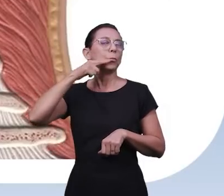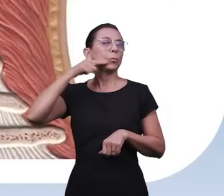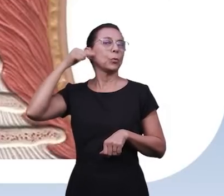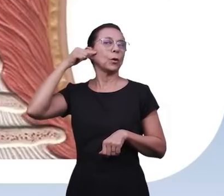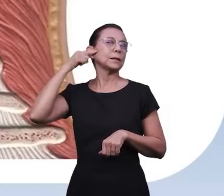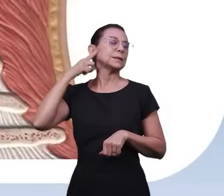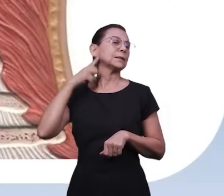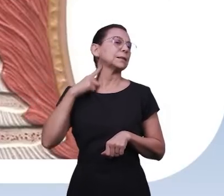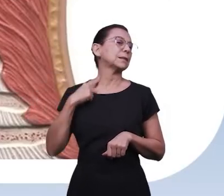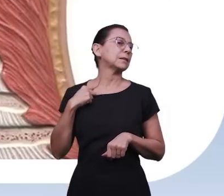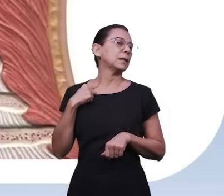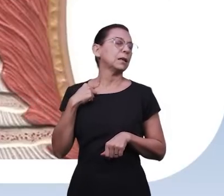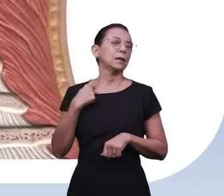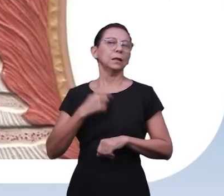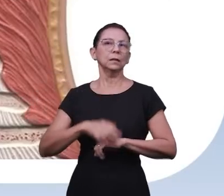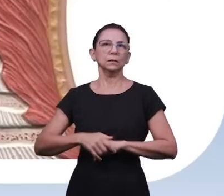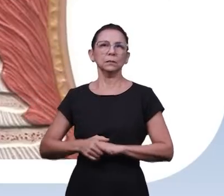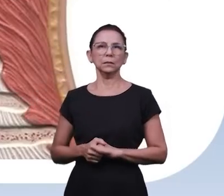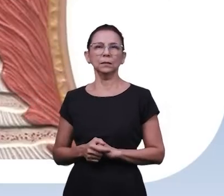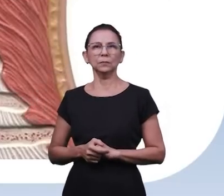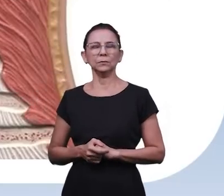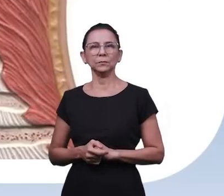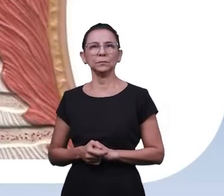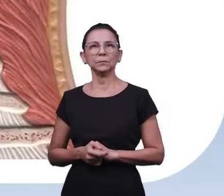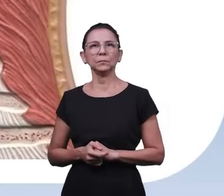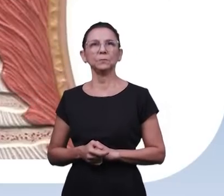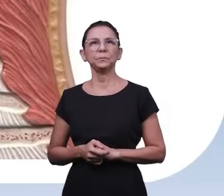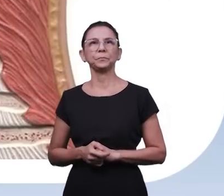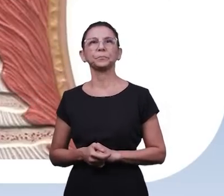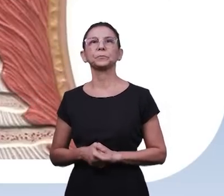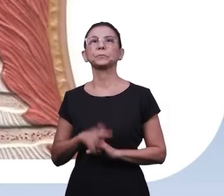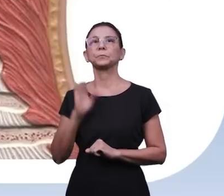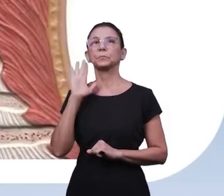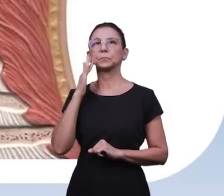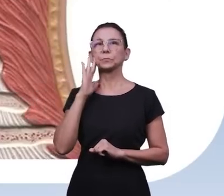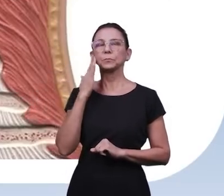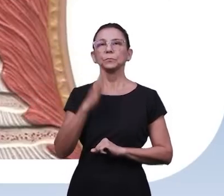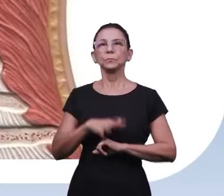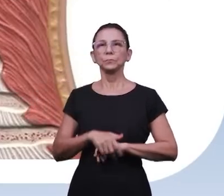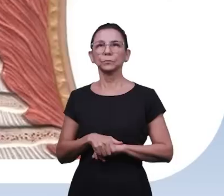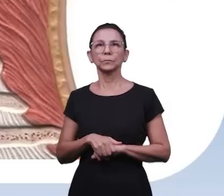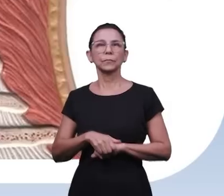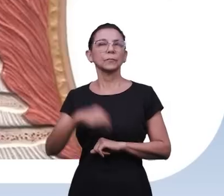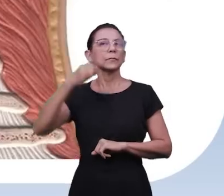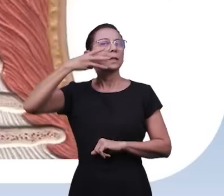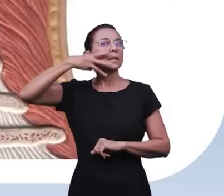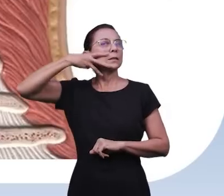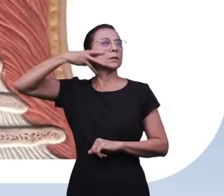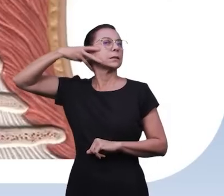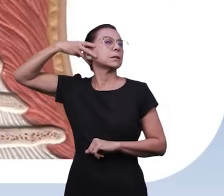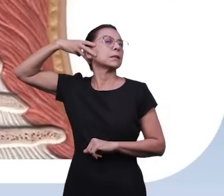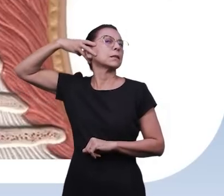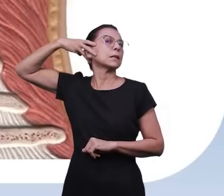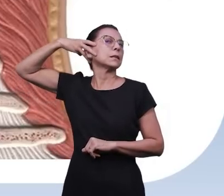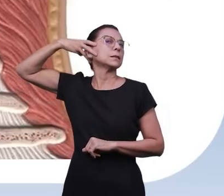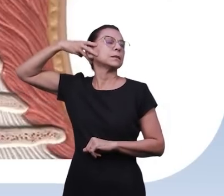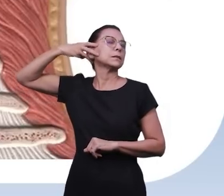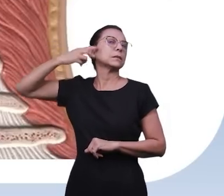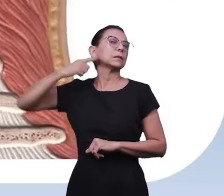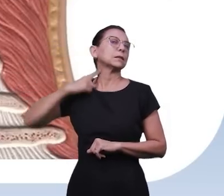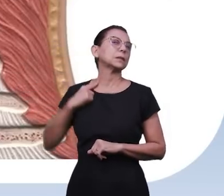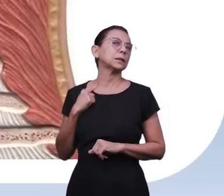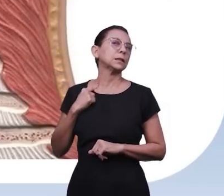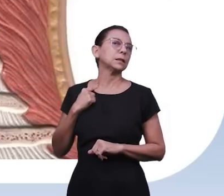continuem guardando ela aí. E aqui nós já podemos entender que a ressonância tem a ver com o